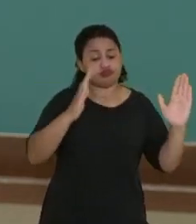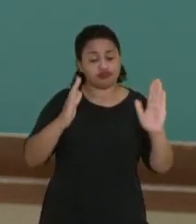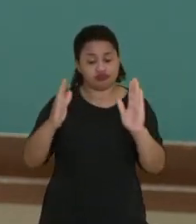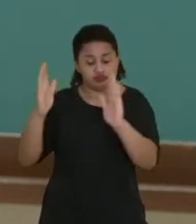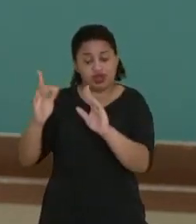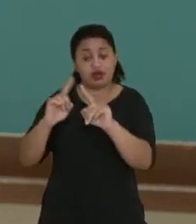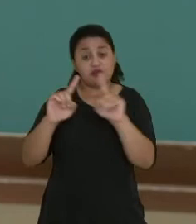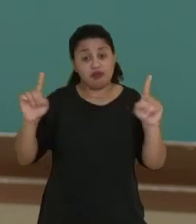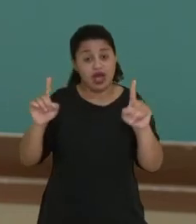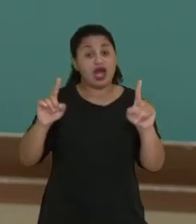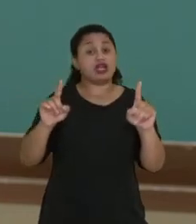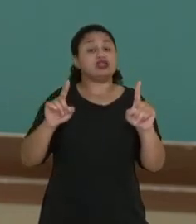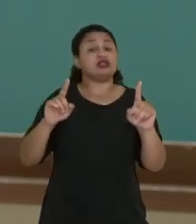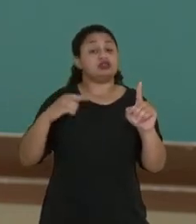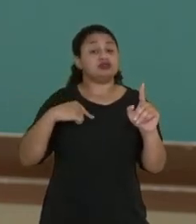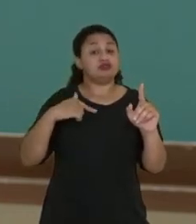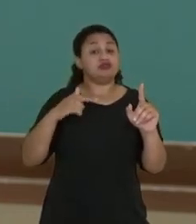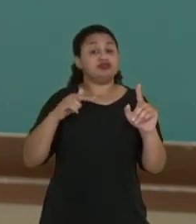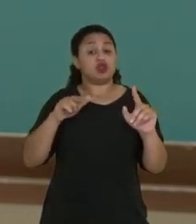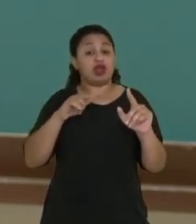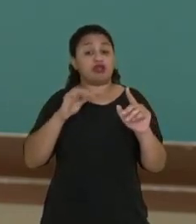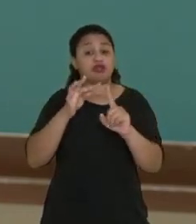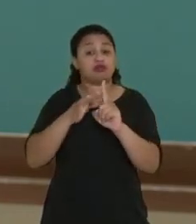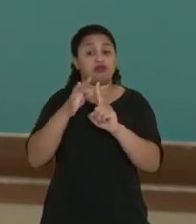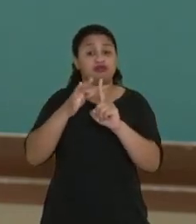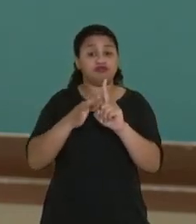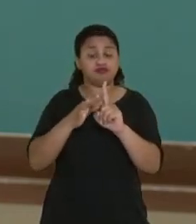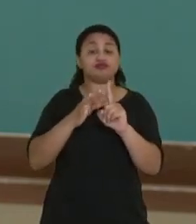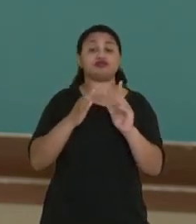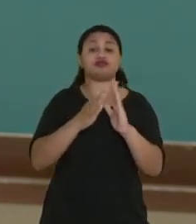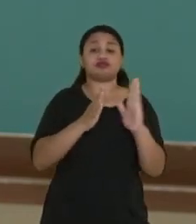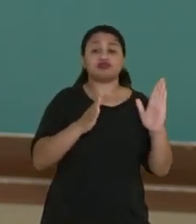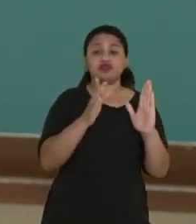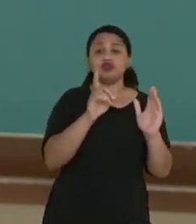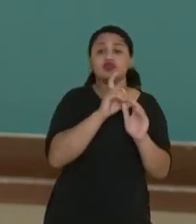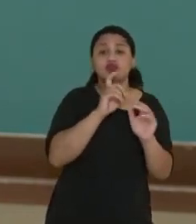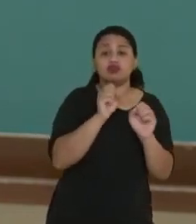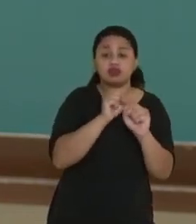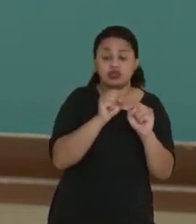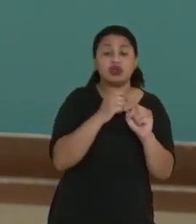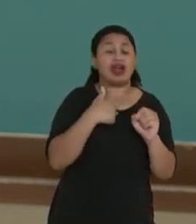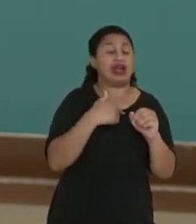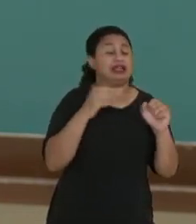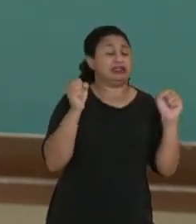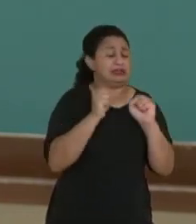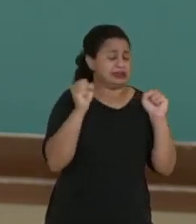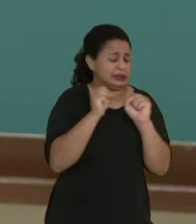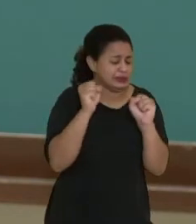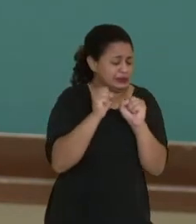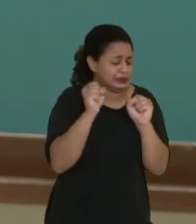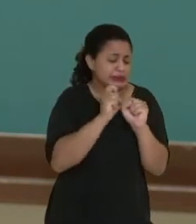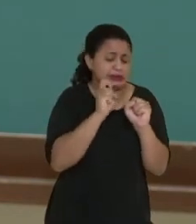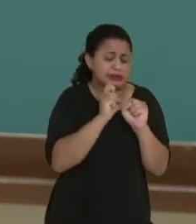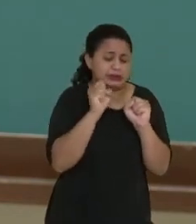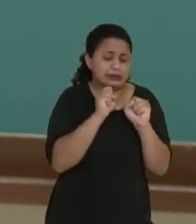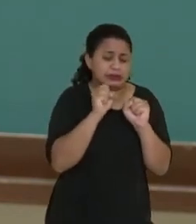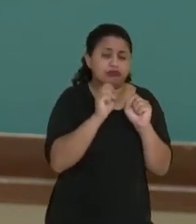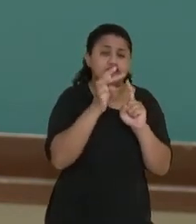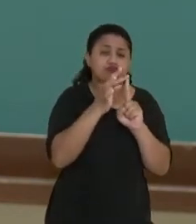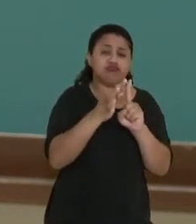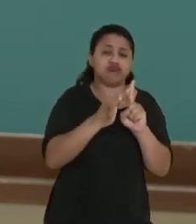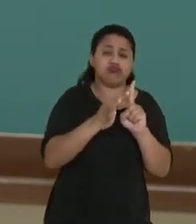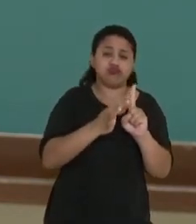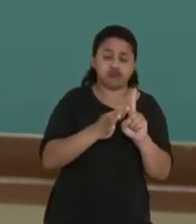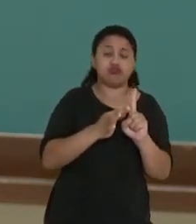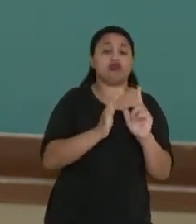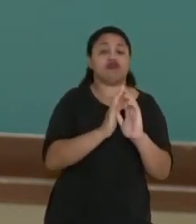as temperaturas são baixas, né? E os invernos, então, são extremamente rigorosos nas regiões polares. Então,